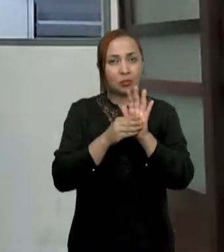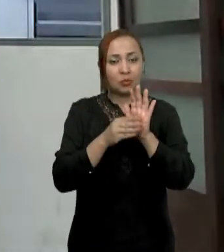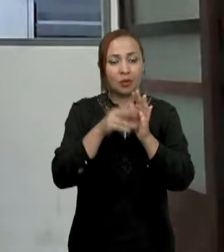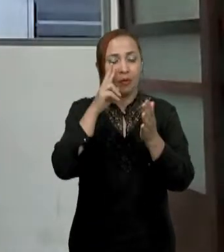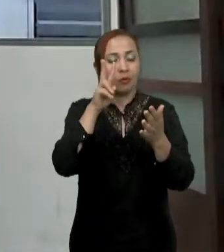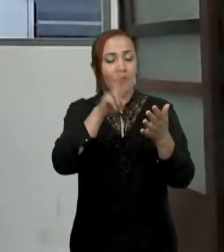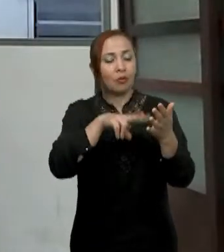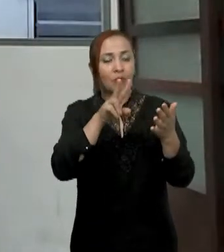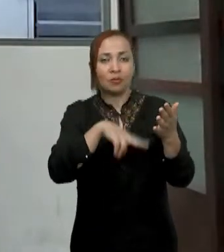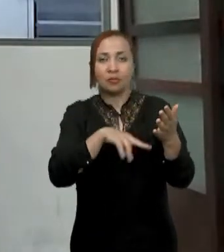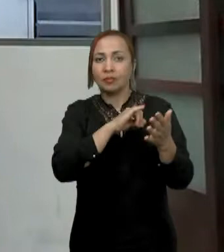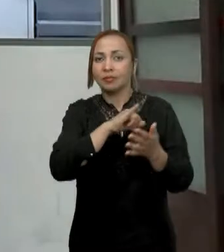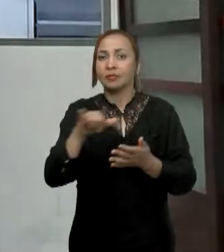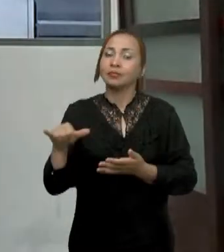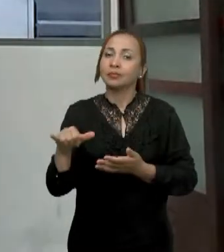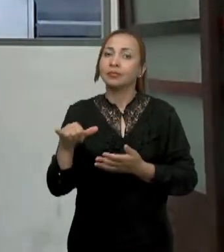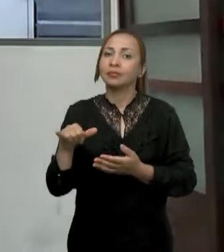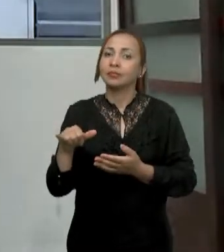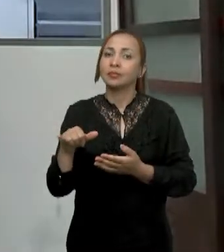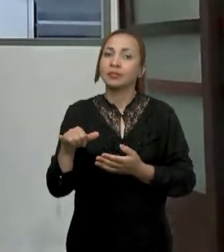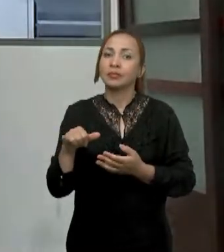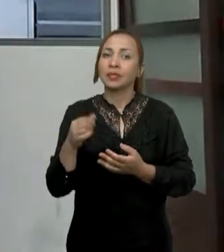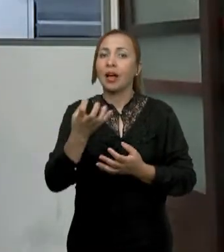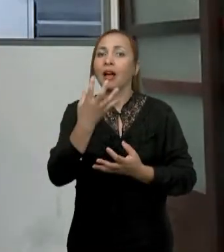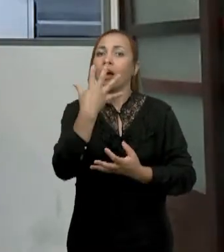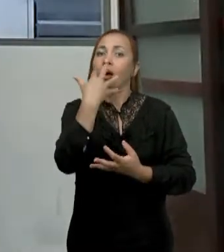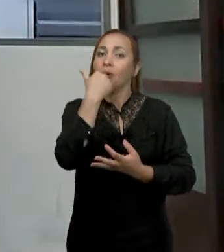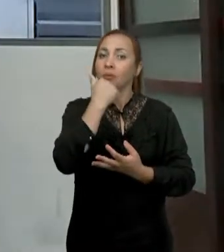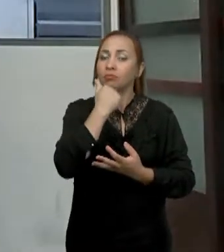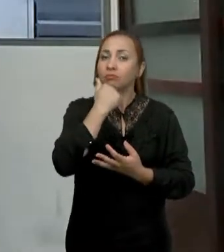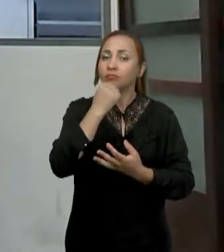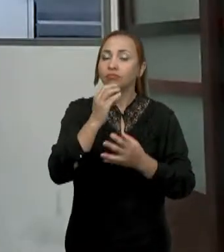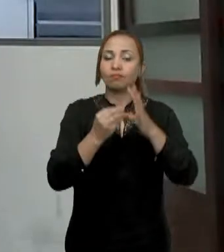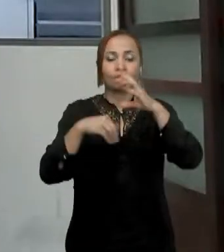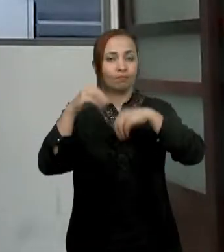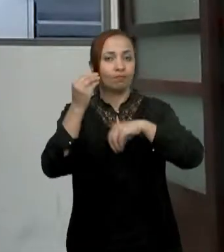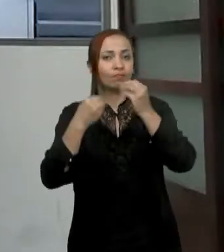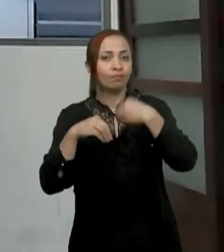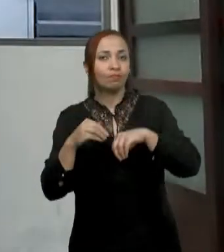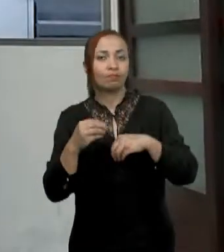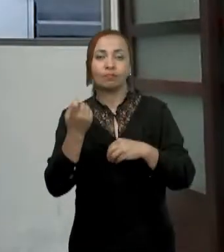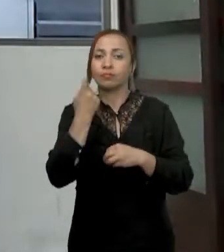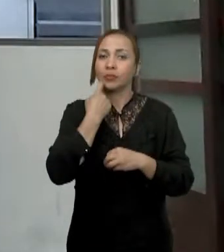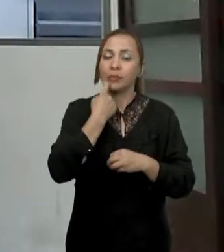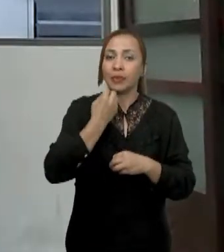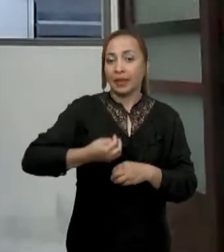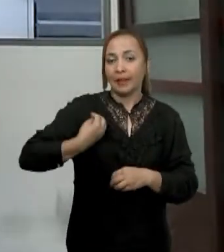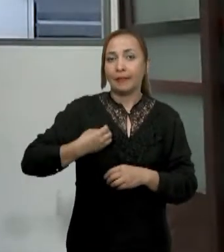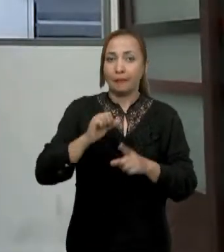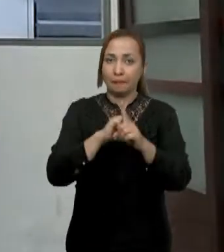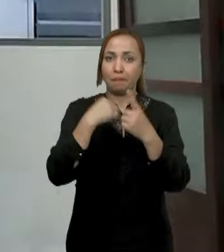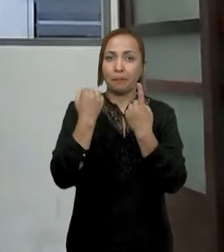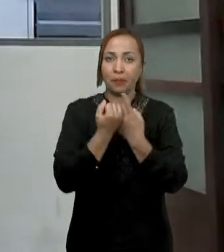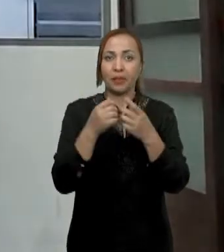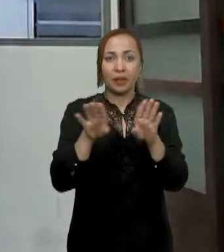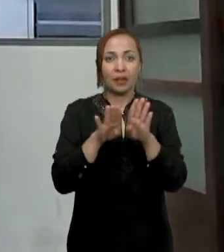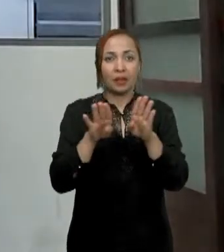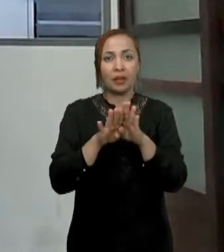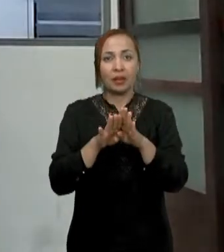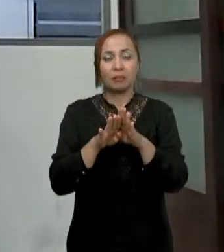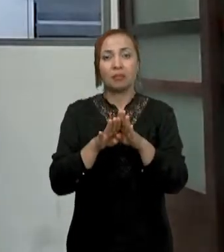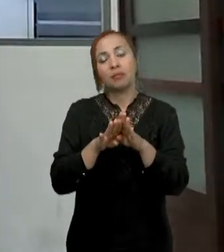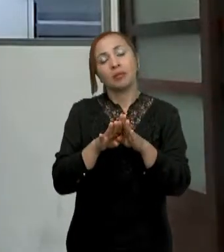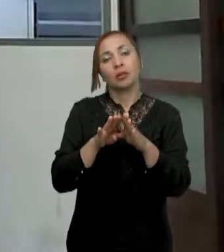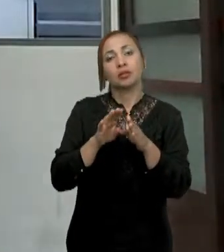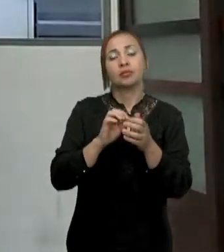foi verificar se a ingestão de microplástico por essas espécies estava associado